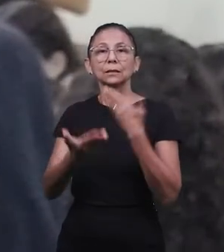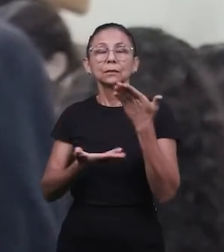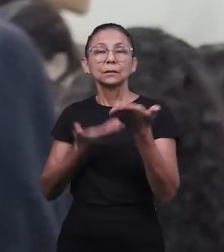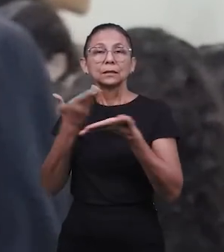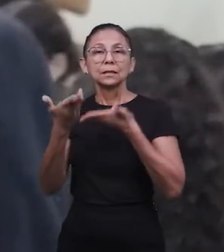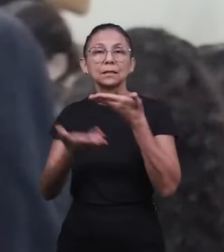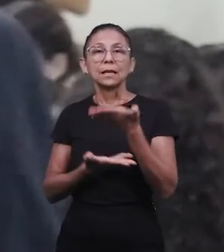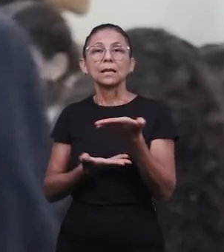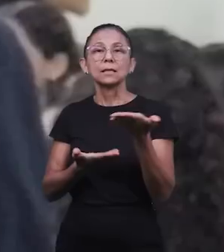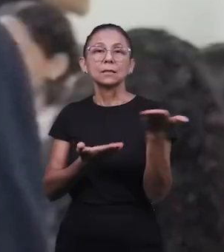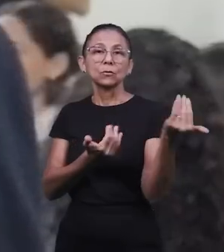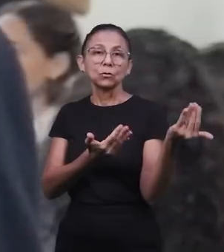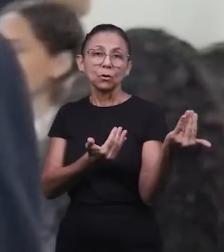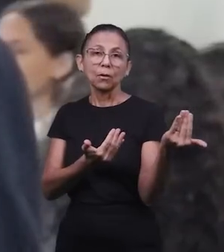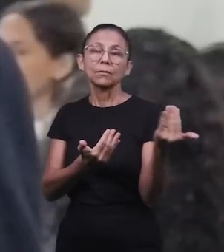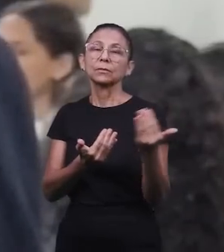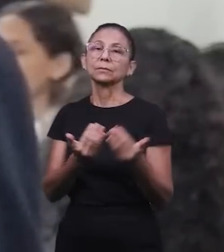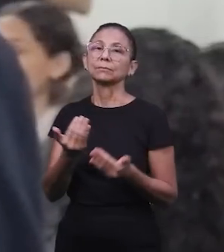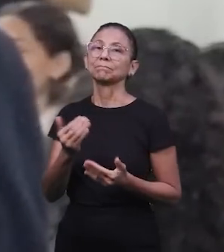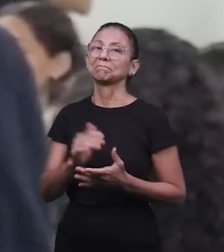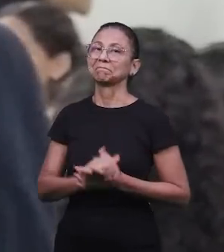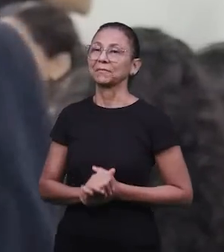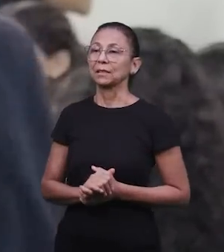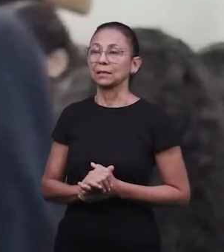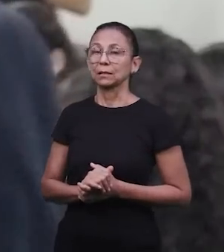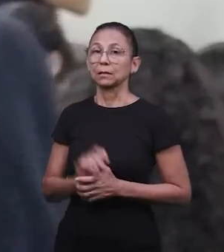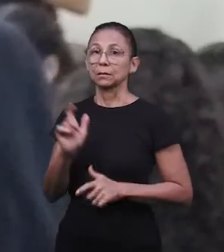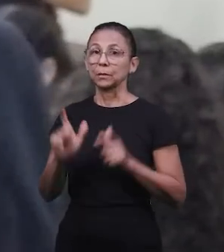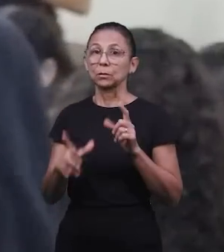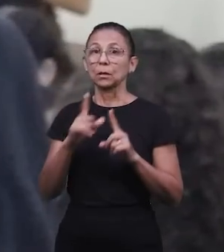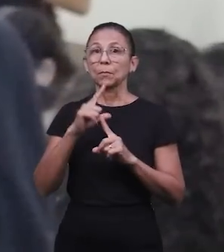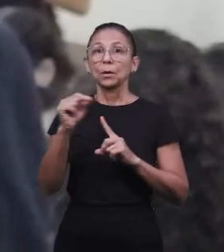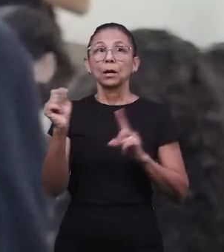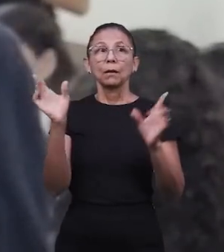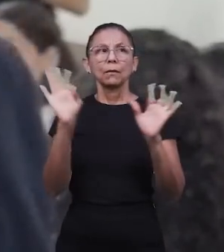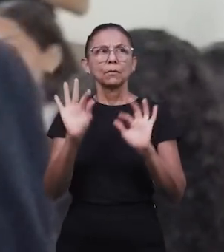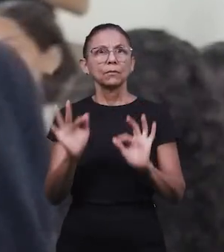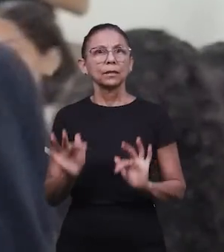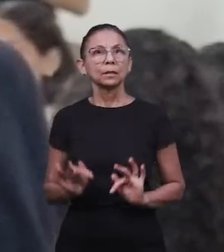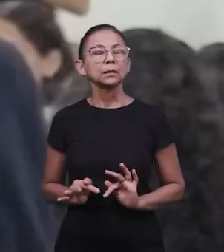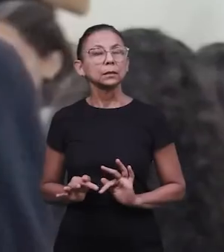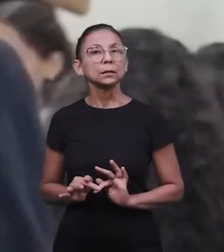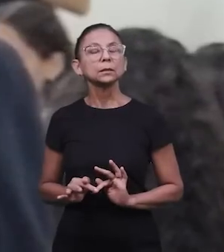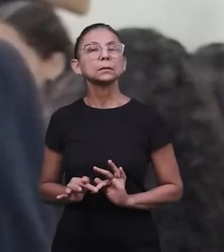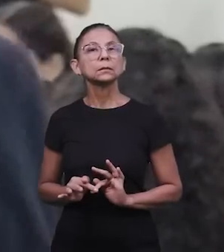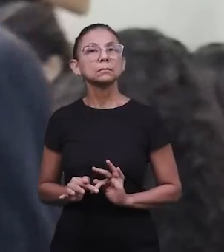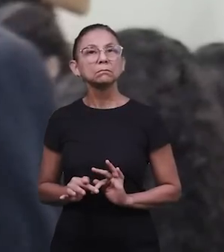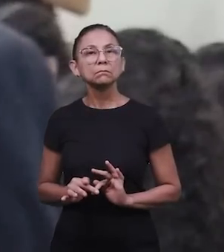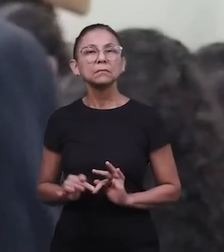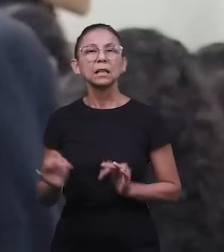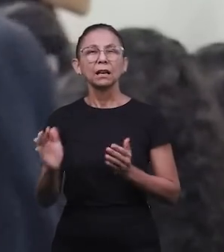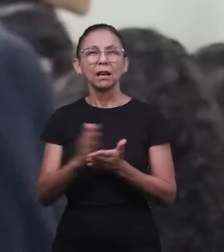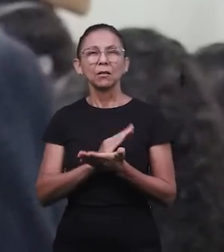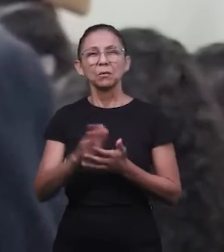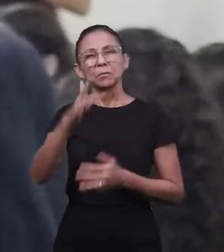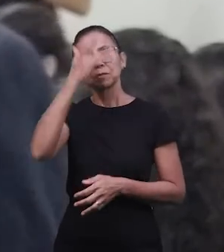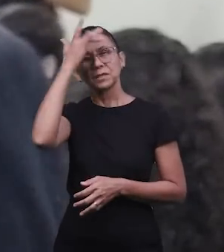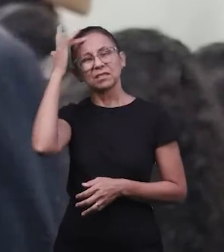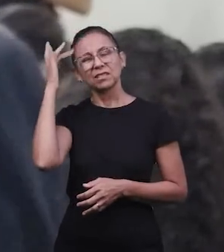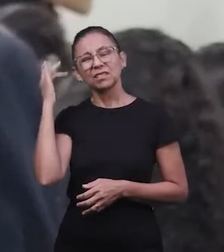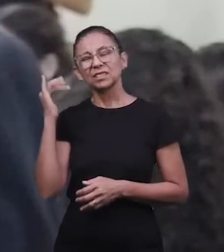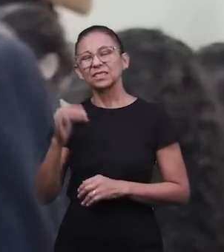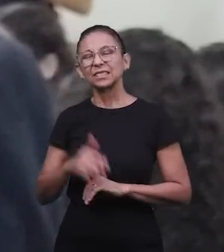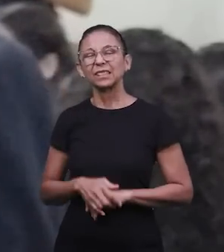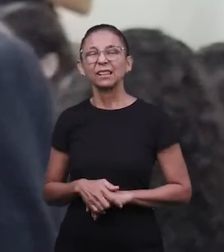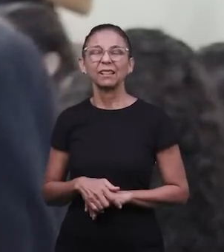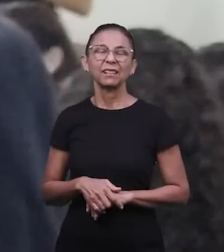com eles, e muitos saíram daqui alegres, satisfeitos, porque o que o Senhor operou na vida deles. Alguns estavam